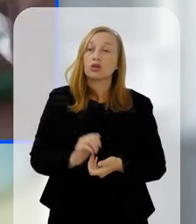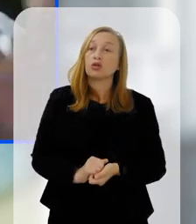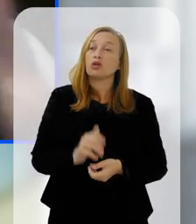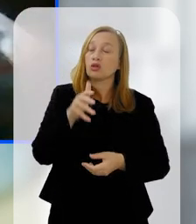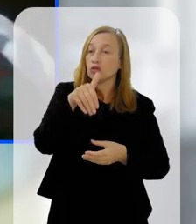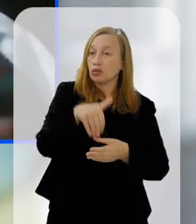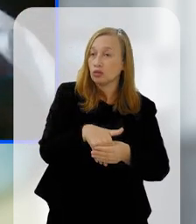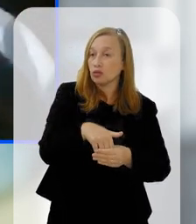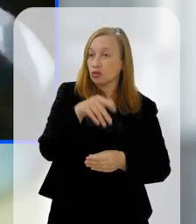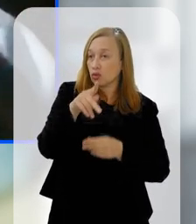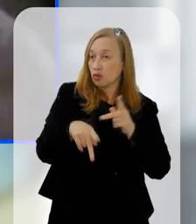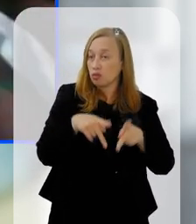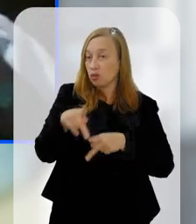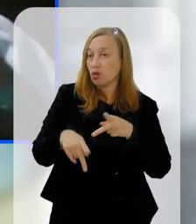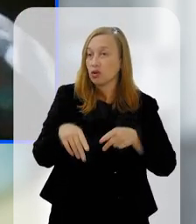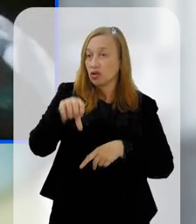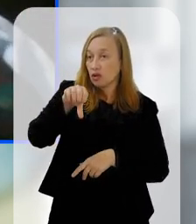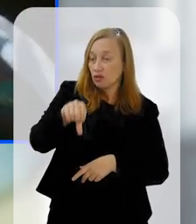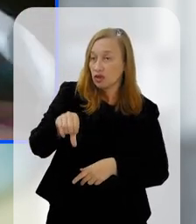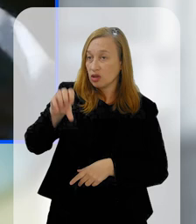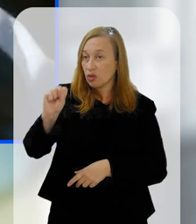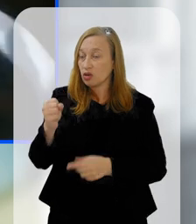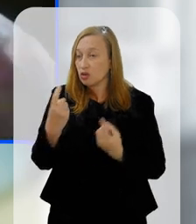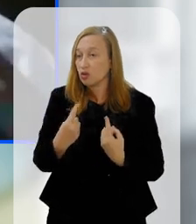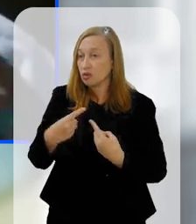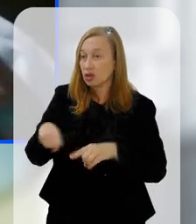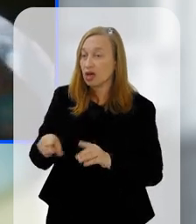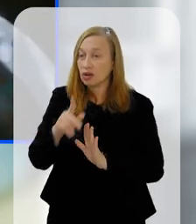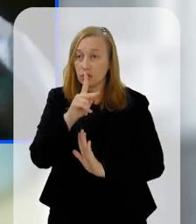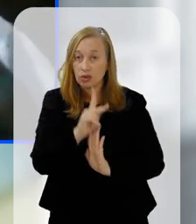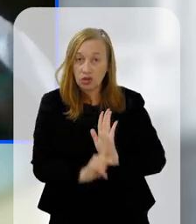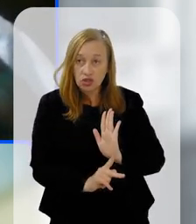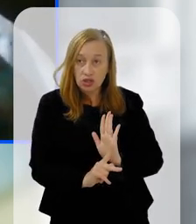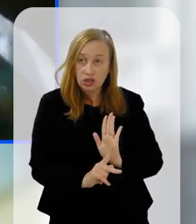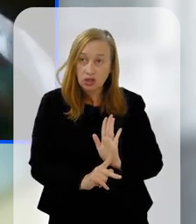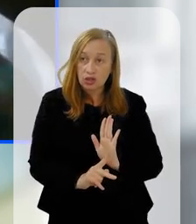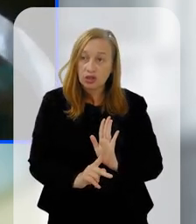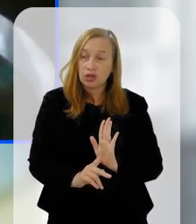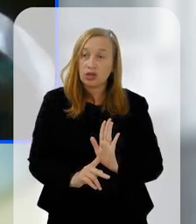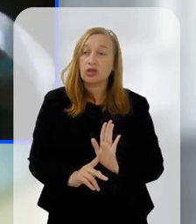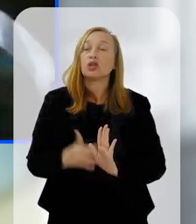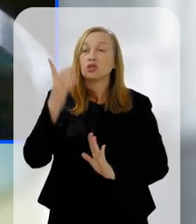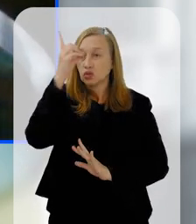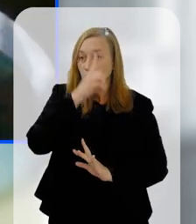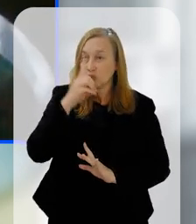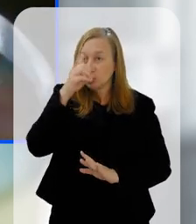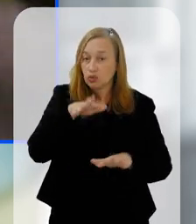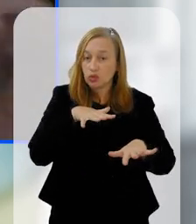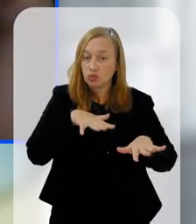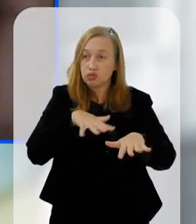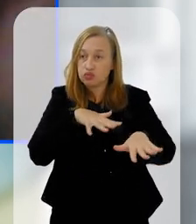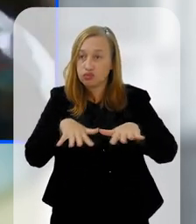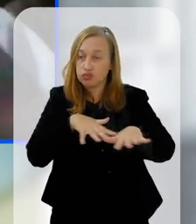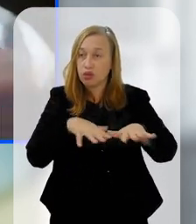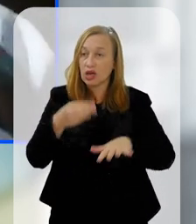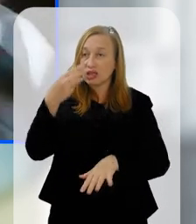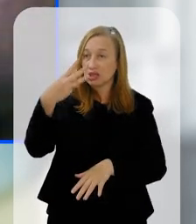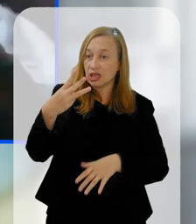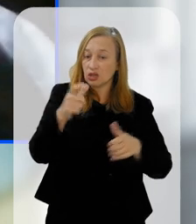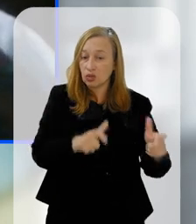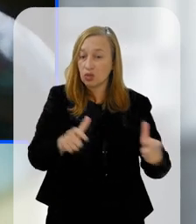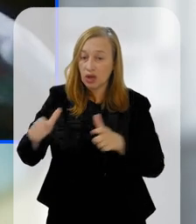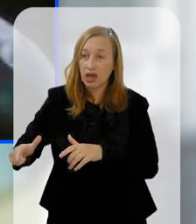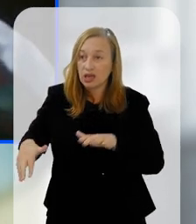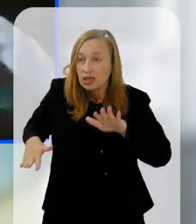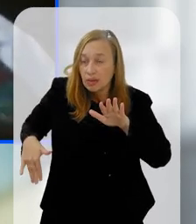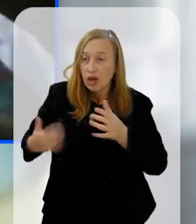e a população votou 98% contrários ao projeto, né? Domingo vamos fazer manifestação em